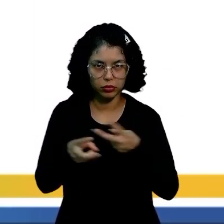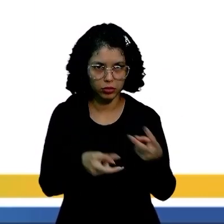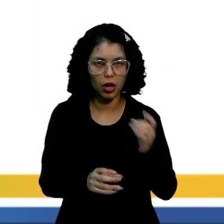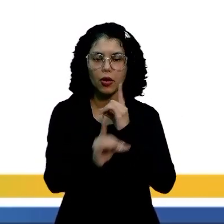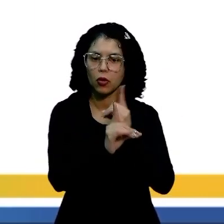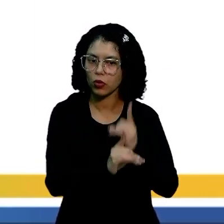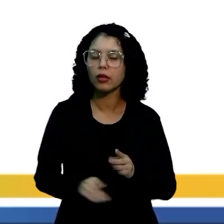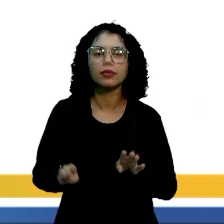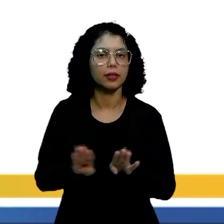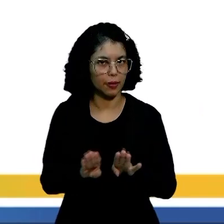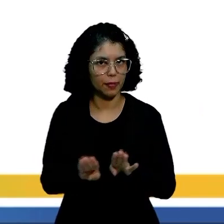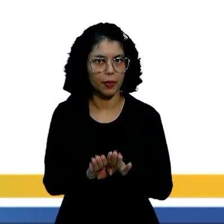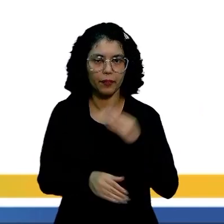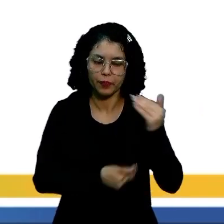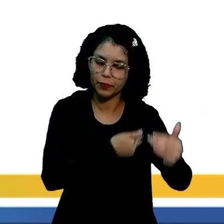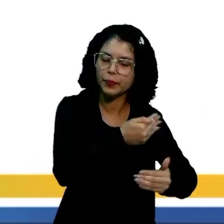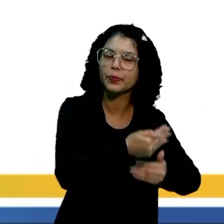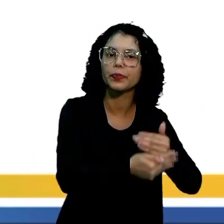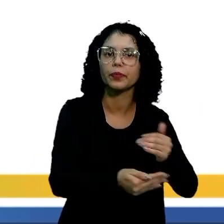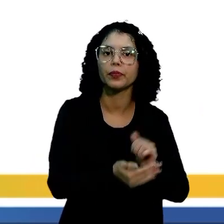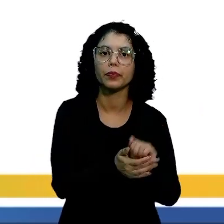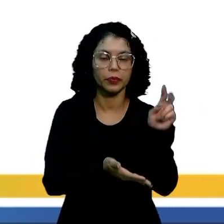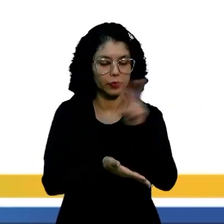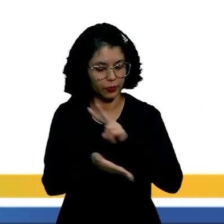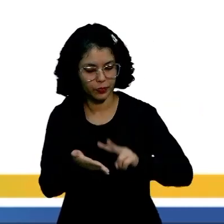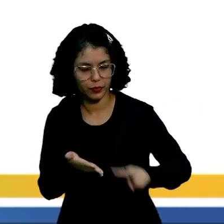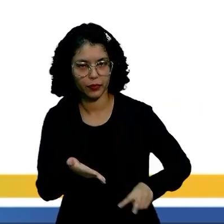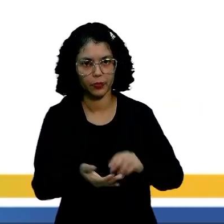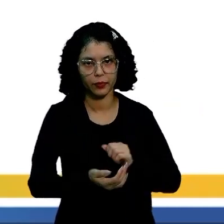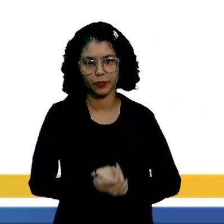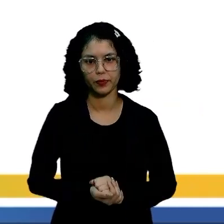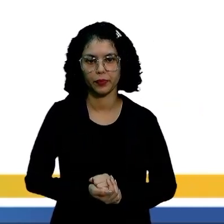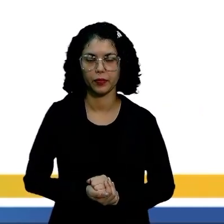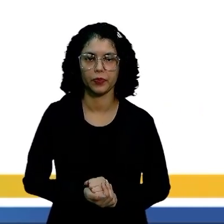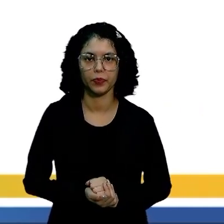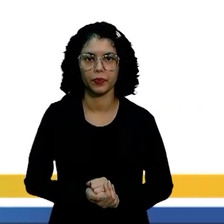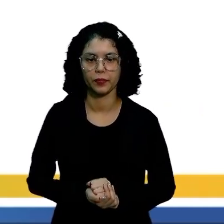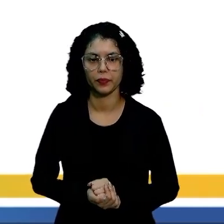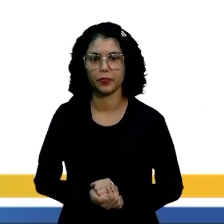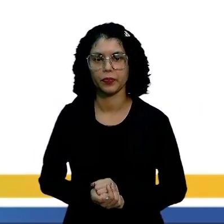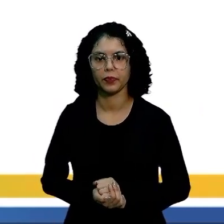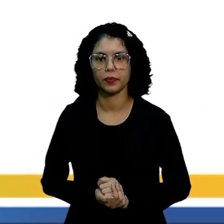encontrando também, né, ao longo aí da leitura de vocês.